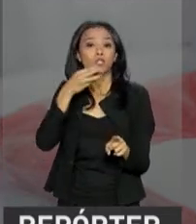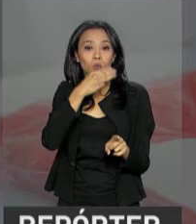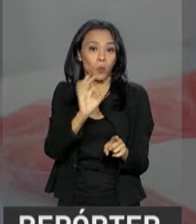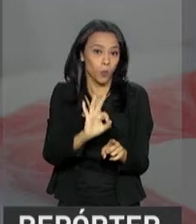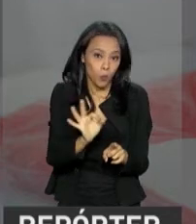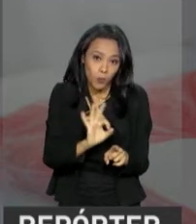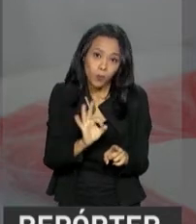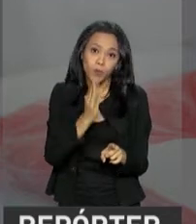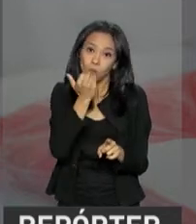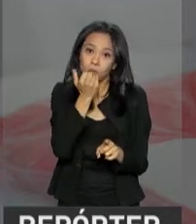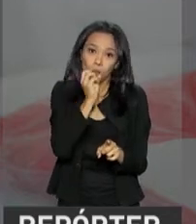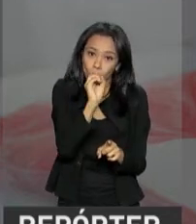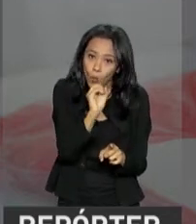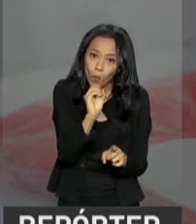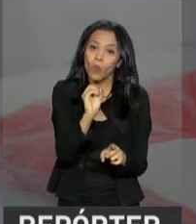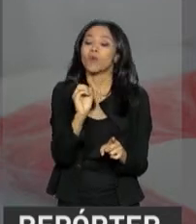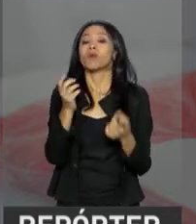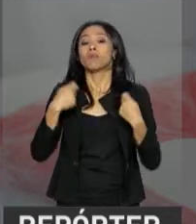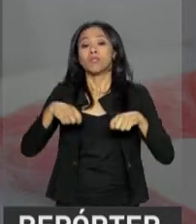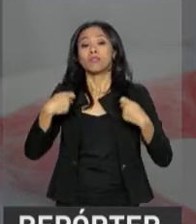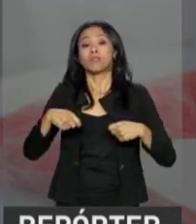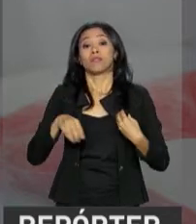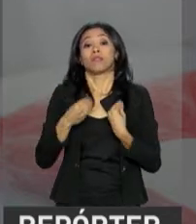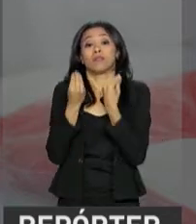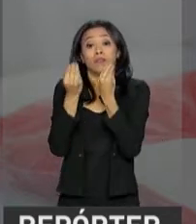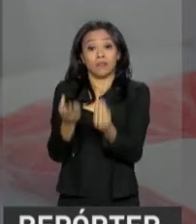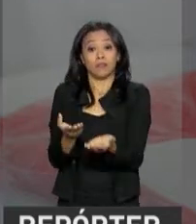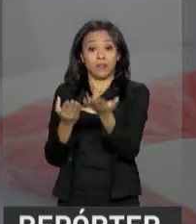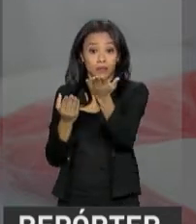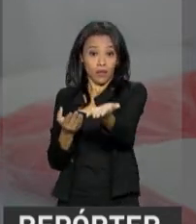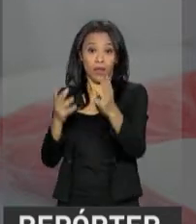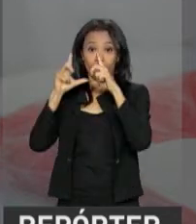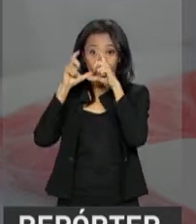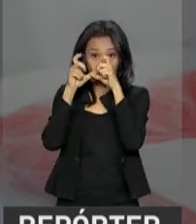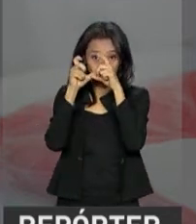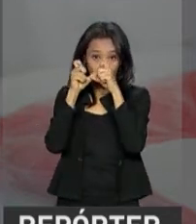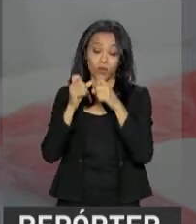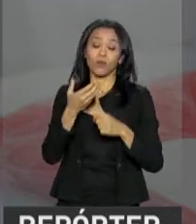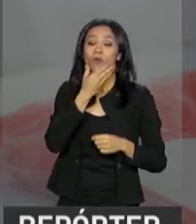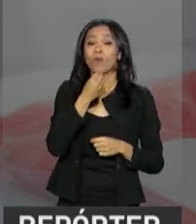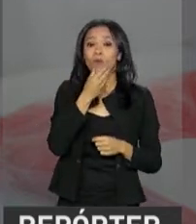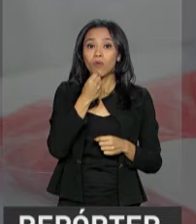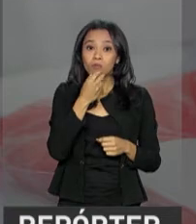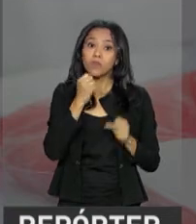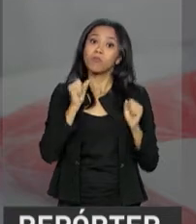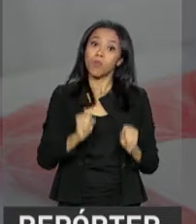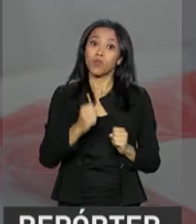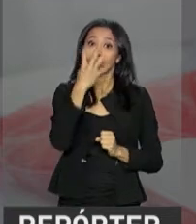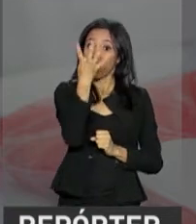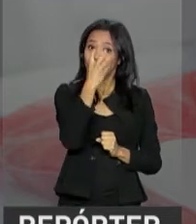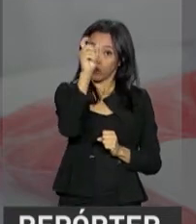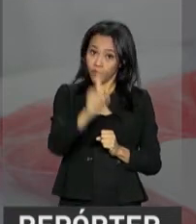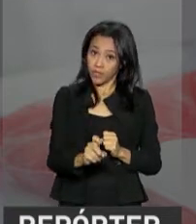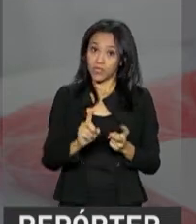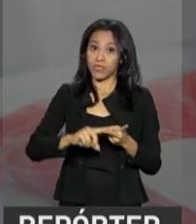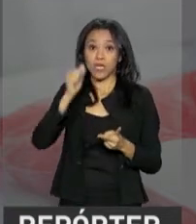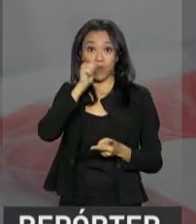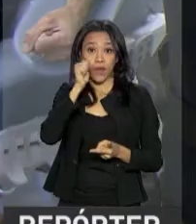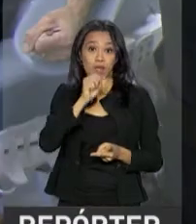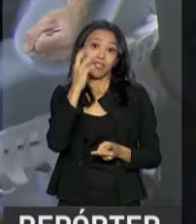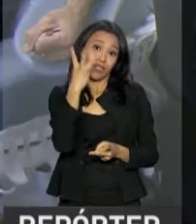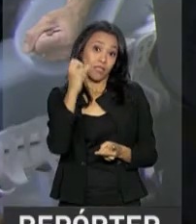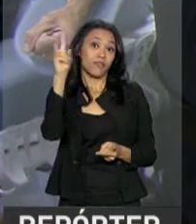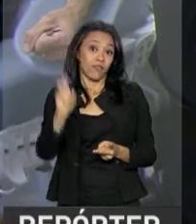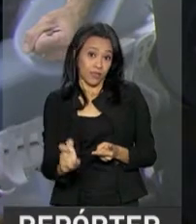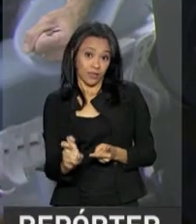dia é preciso levar documento de identidade com foto homens podem doar até quatro vezes por ano e mulheres 3